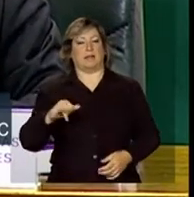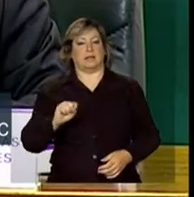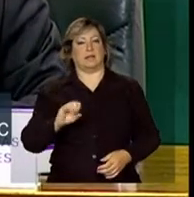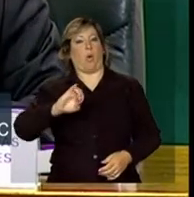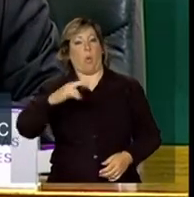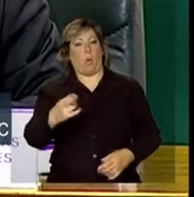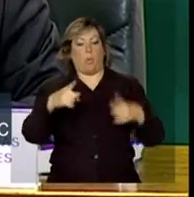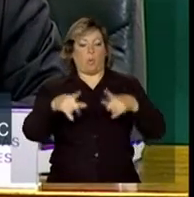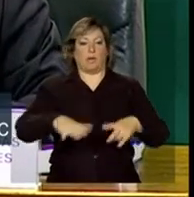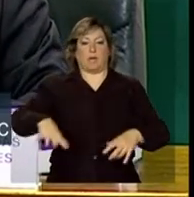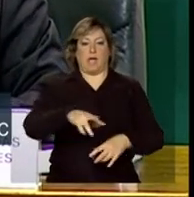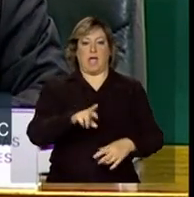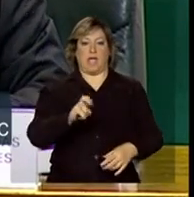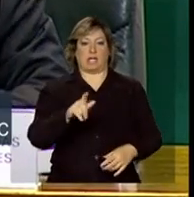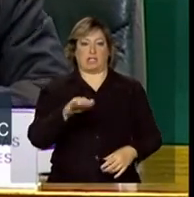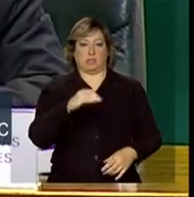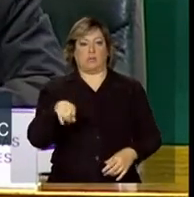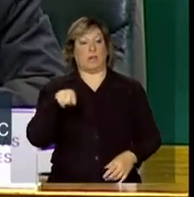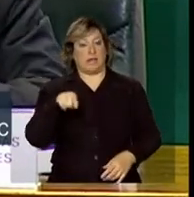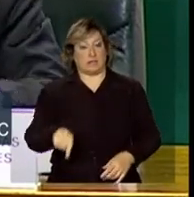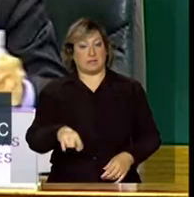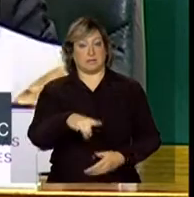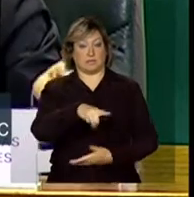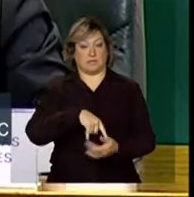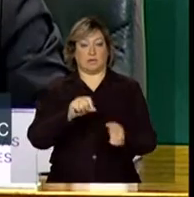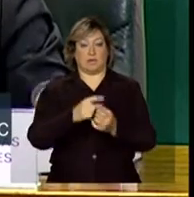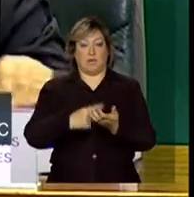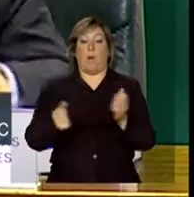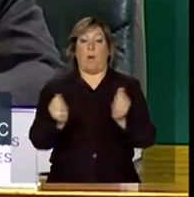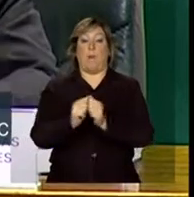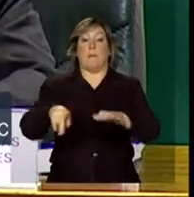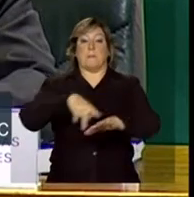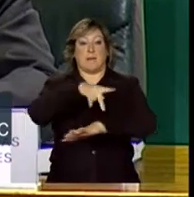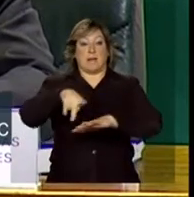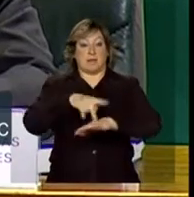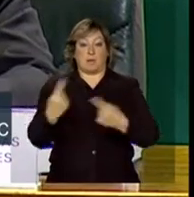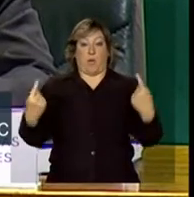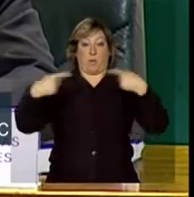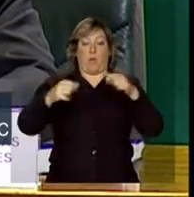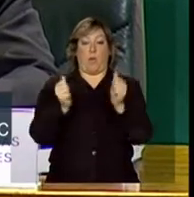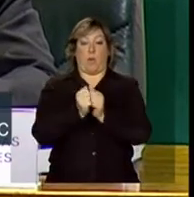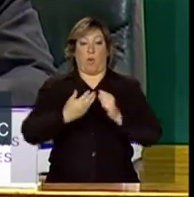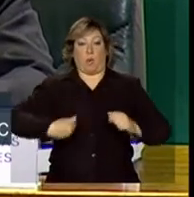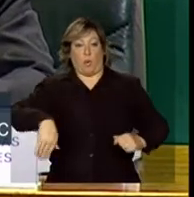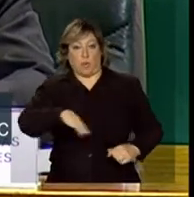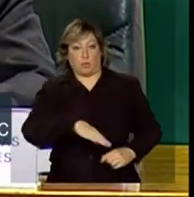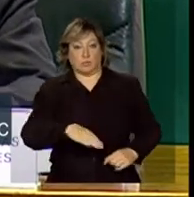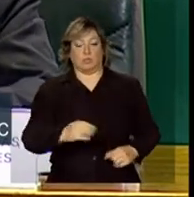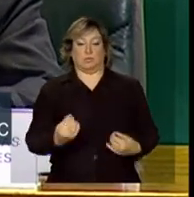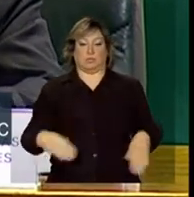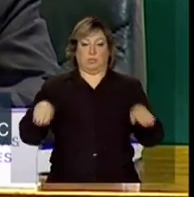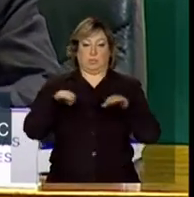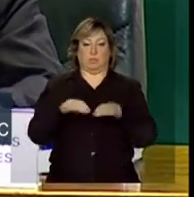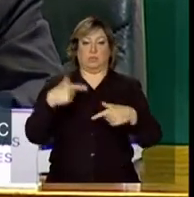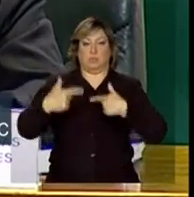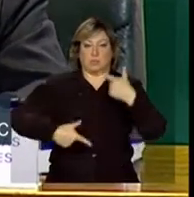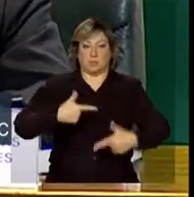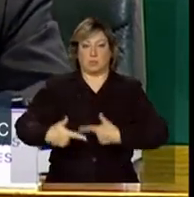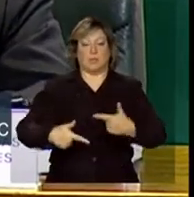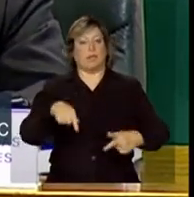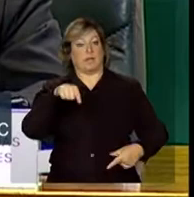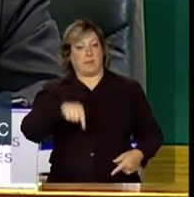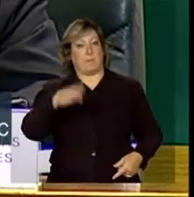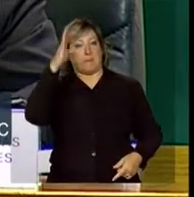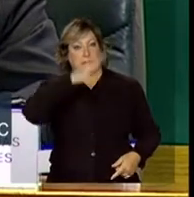esses instrumentos são firmados por países que competem conosco em terceiros mercados onde o produto brasileiro corre o risco de ser